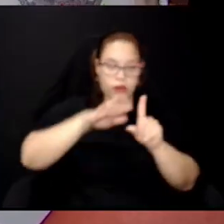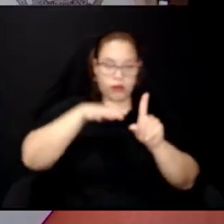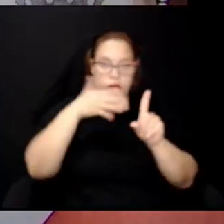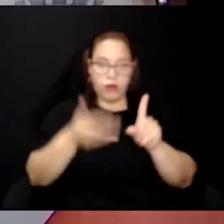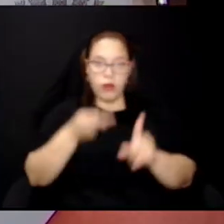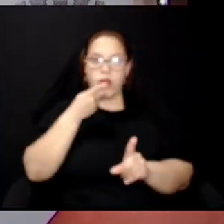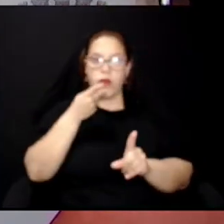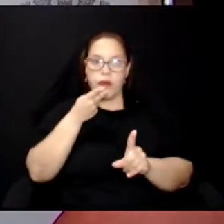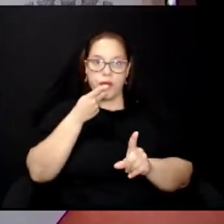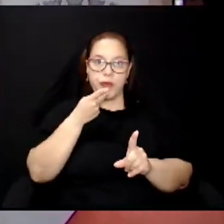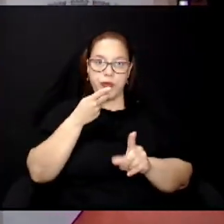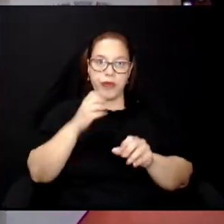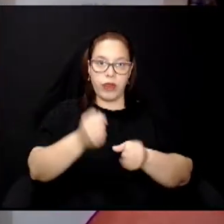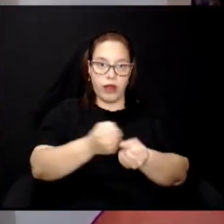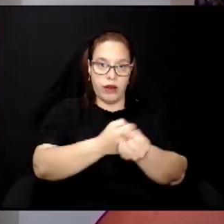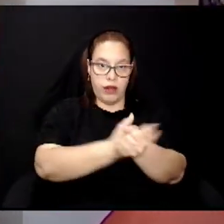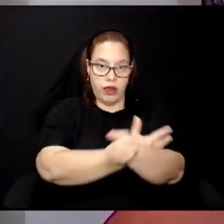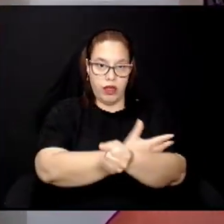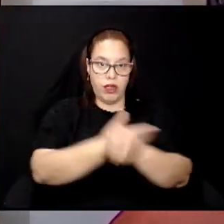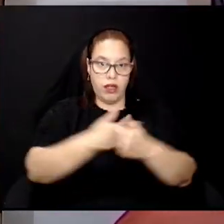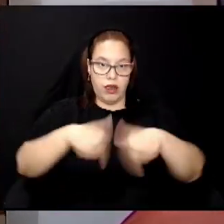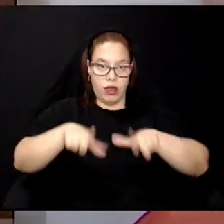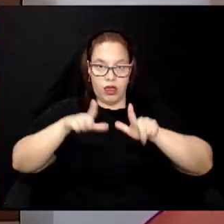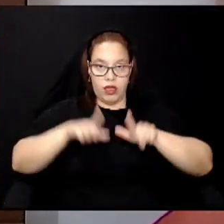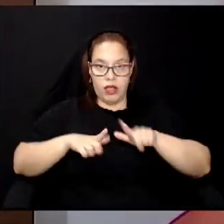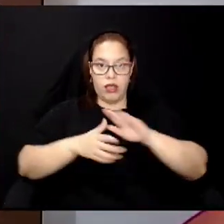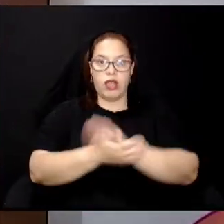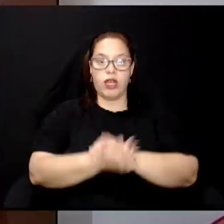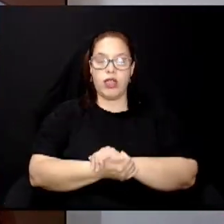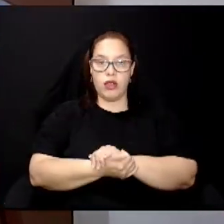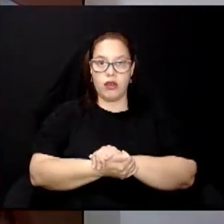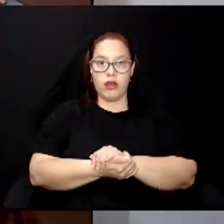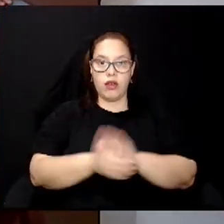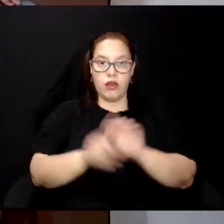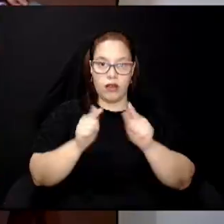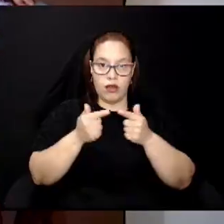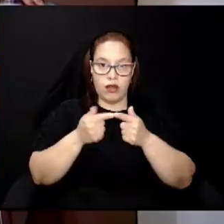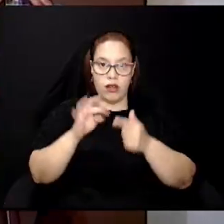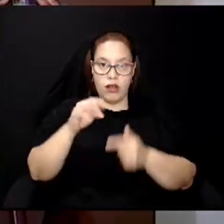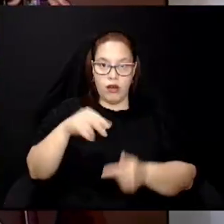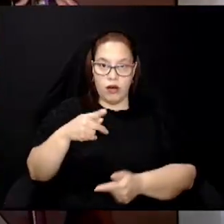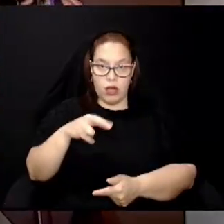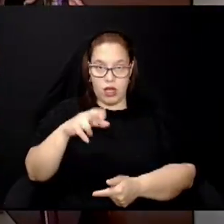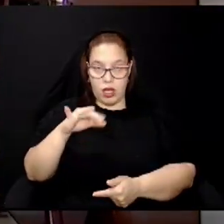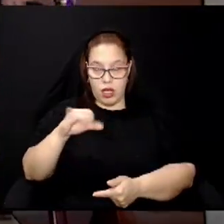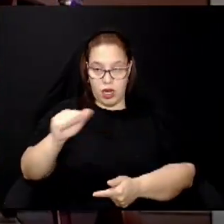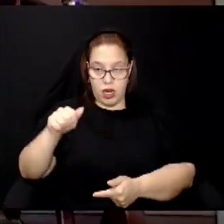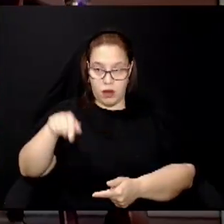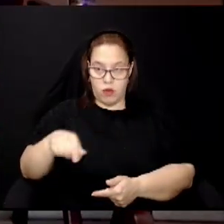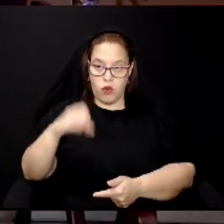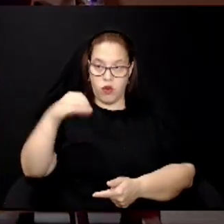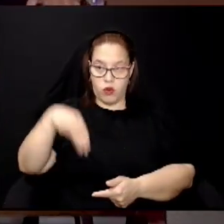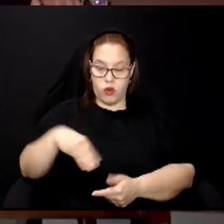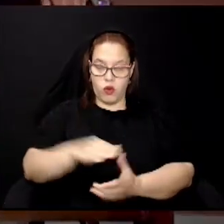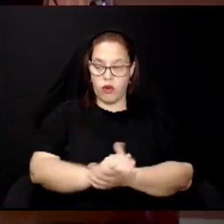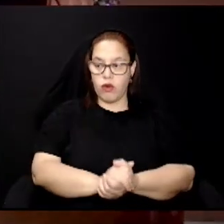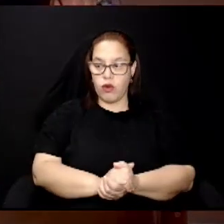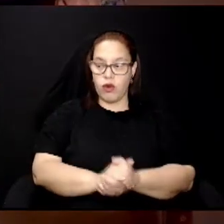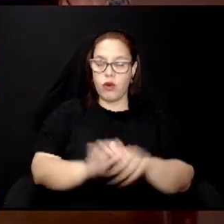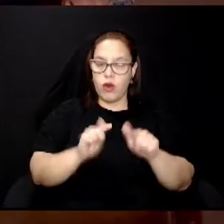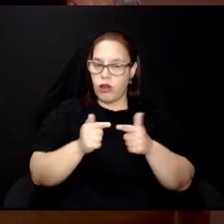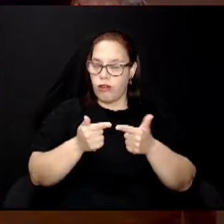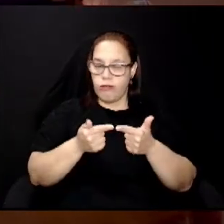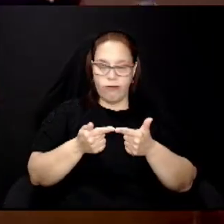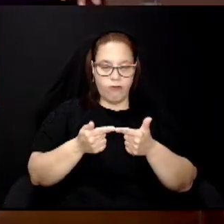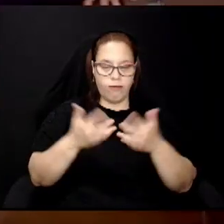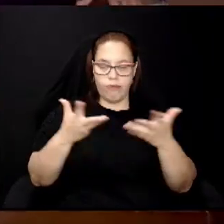a emoção do diploma. Faço parte do grupo Temaqueria.com, né? Esse grupo